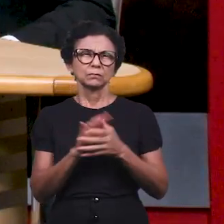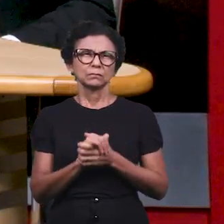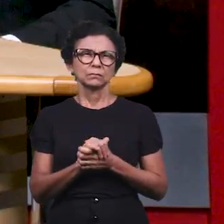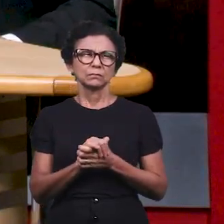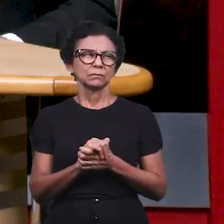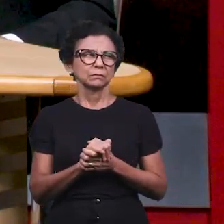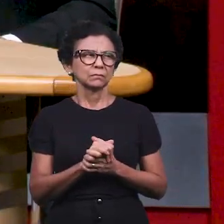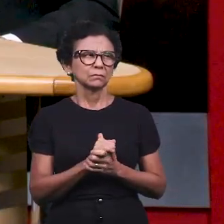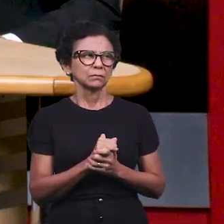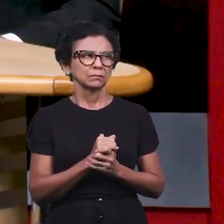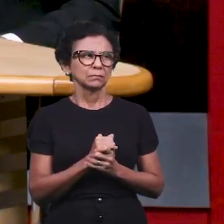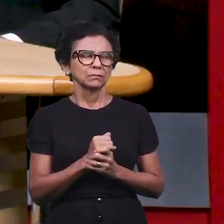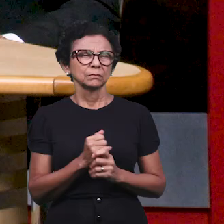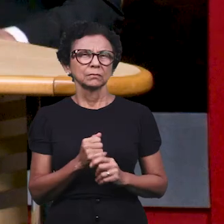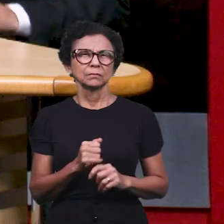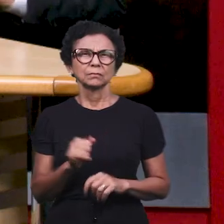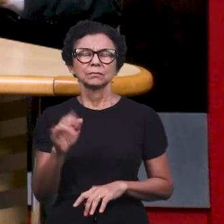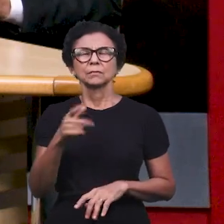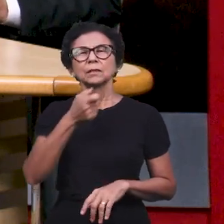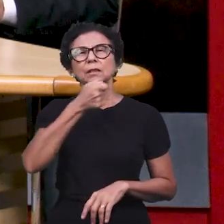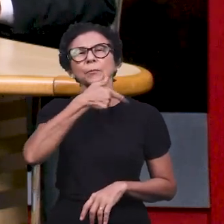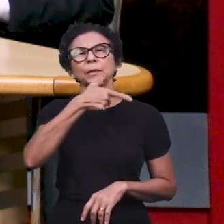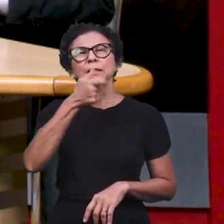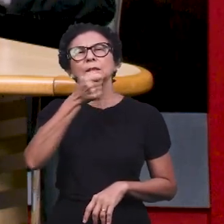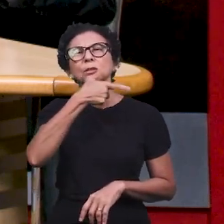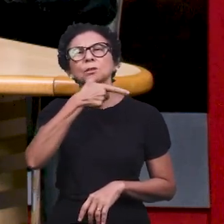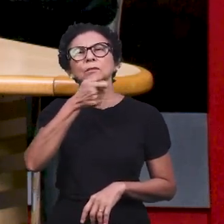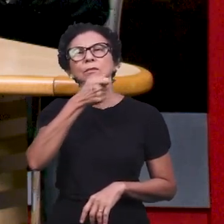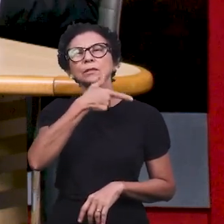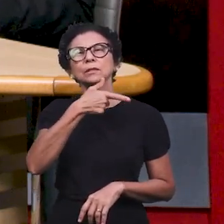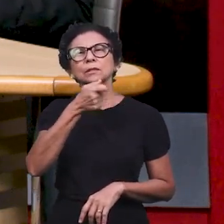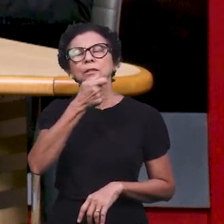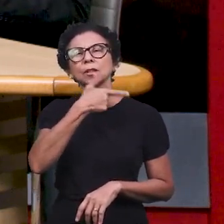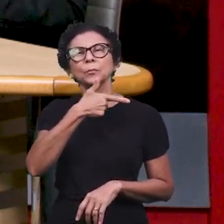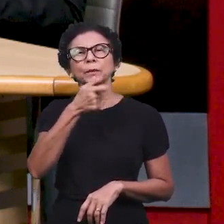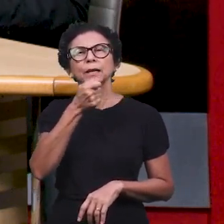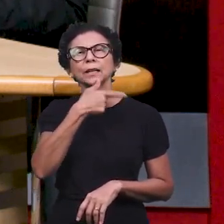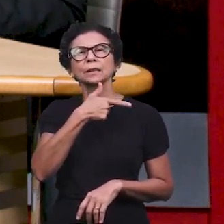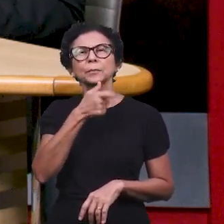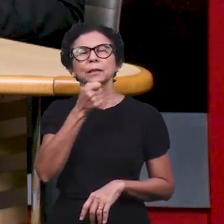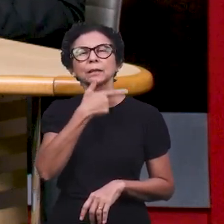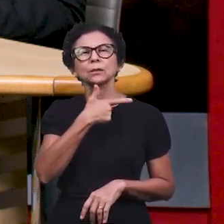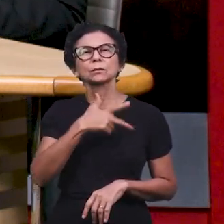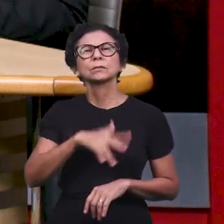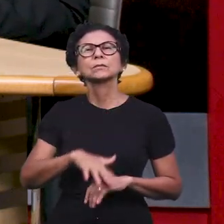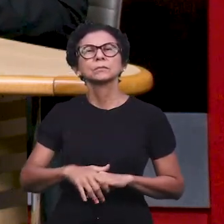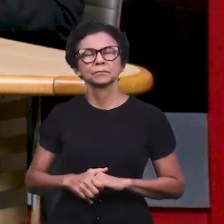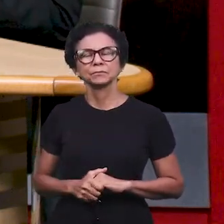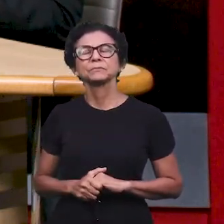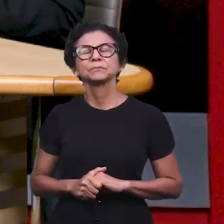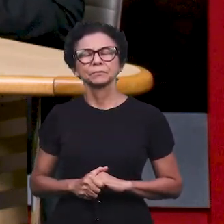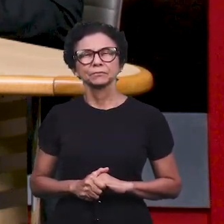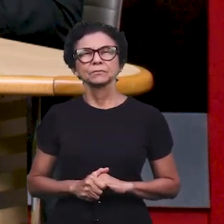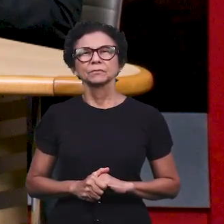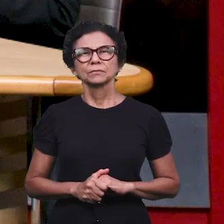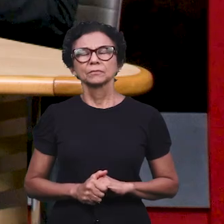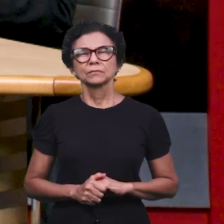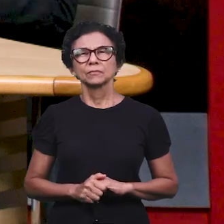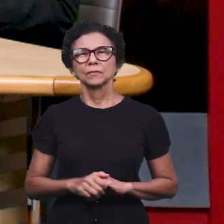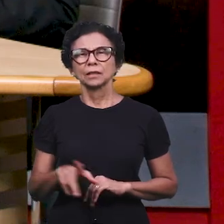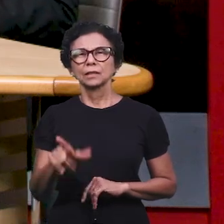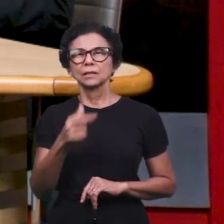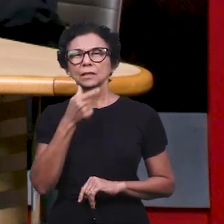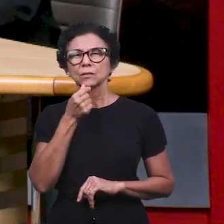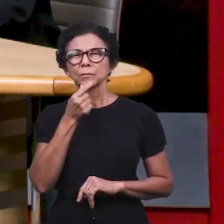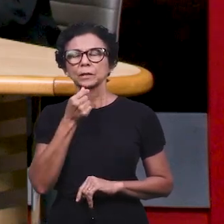Mas a criança não tem, assim, ela está num estado de inocência, maldosa, então ela tem uma crueldade meio diferente. Exato. Mas a criança é capaz de falar uma coisa com a